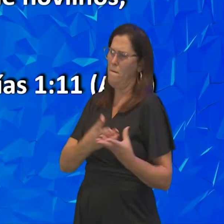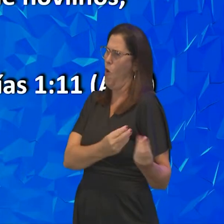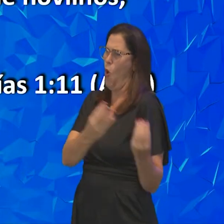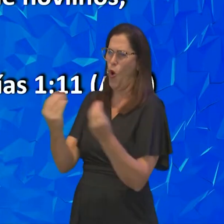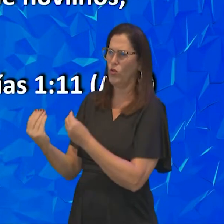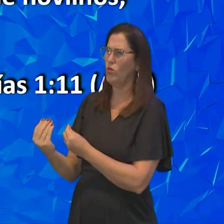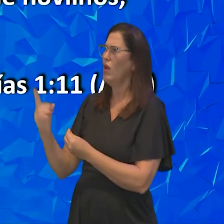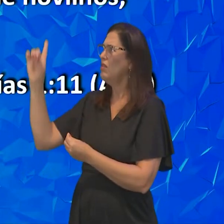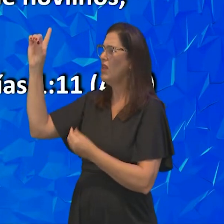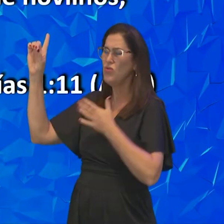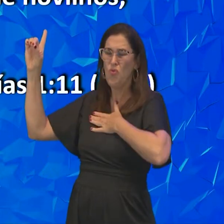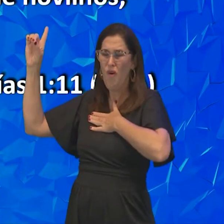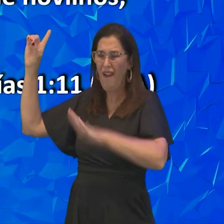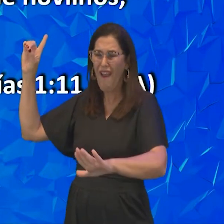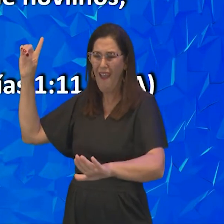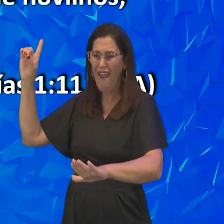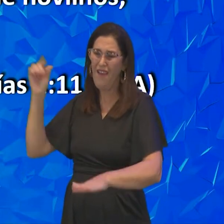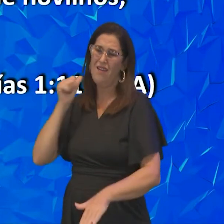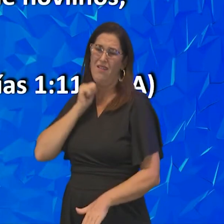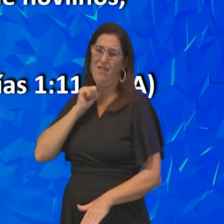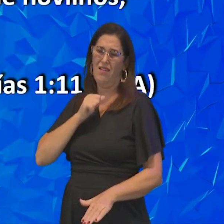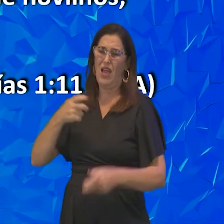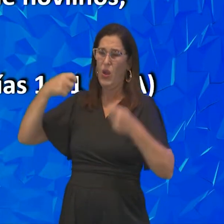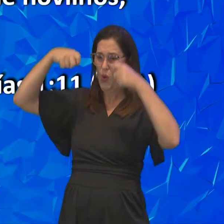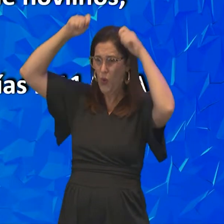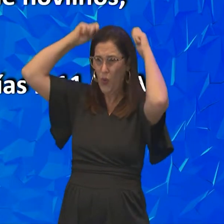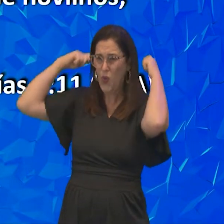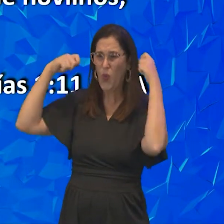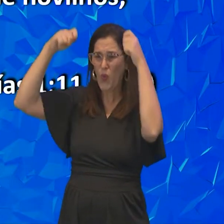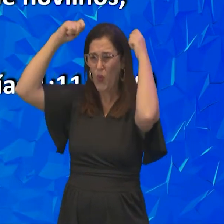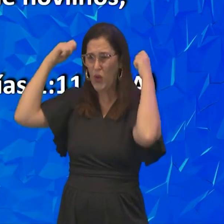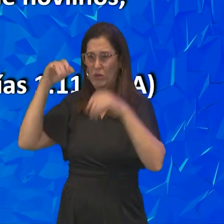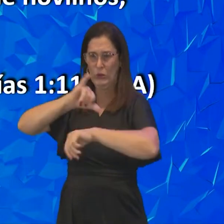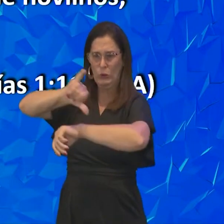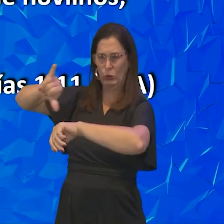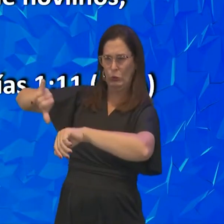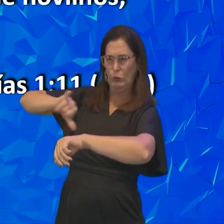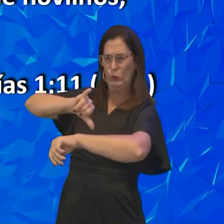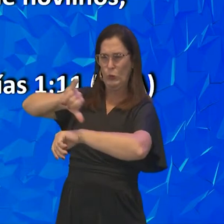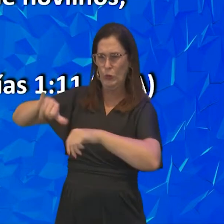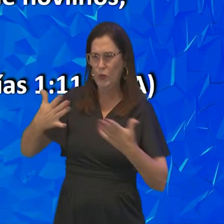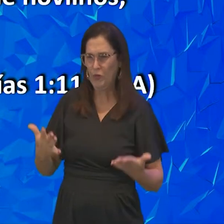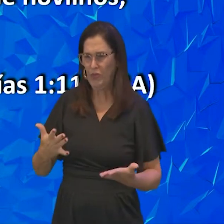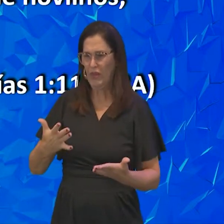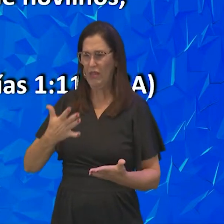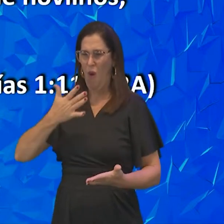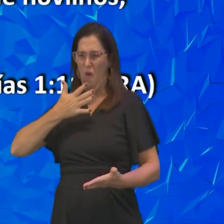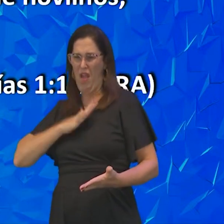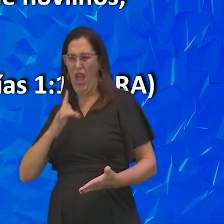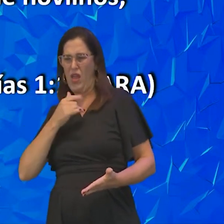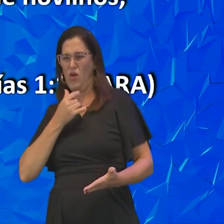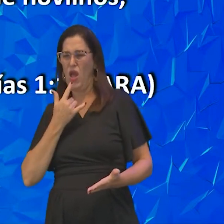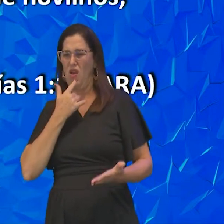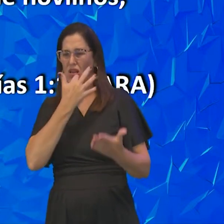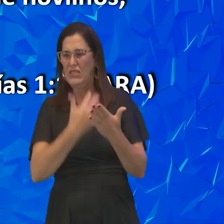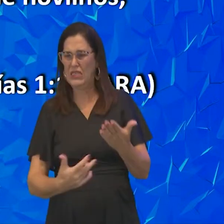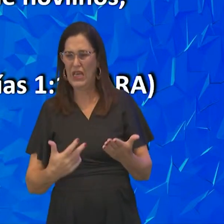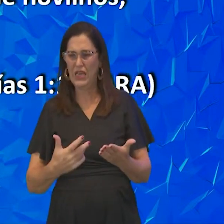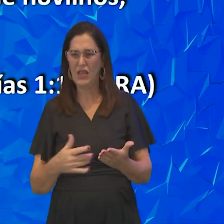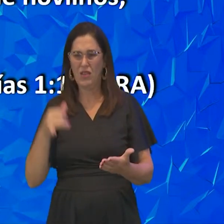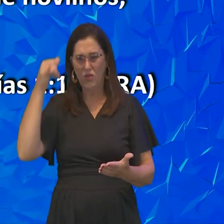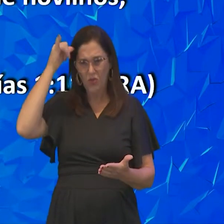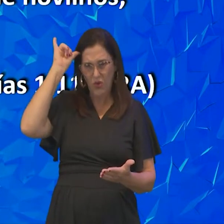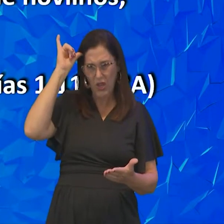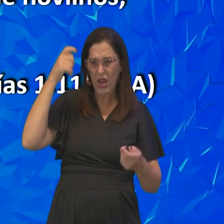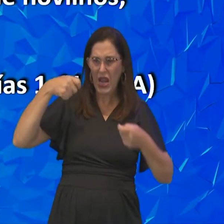estou farto dos holocaustos de carneiros e da gordura de animais cevados, e não me agrado do sangue dos novilhos, nem